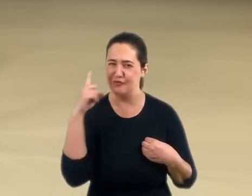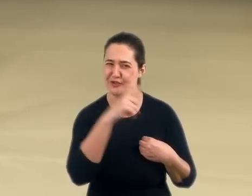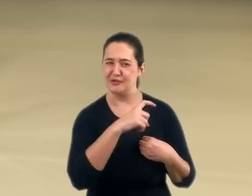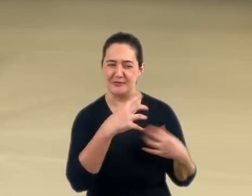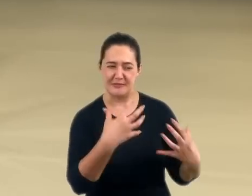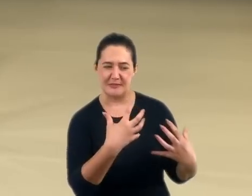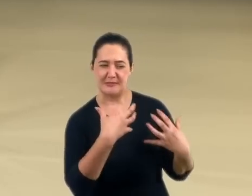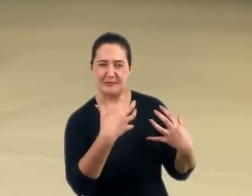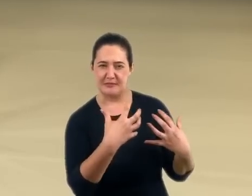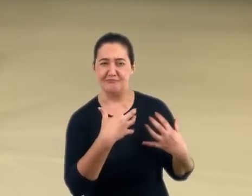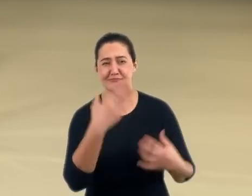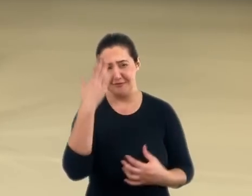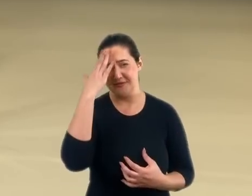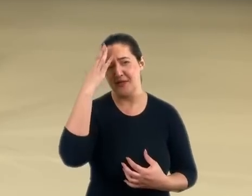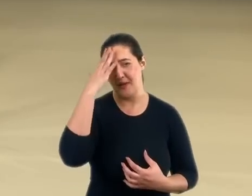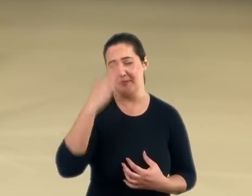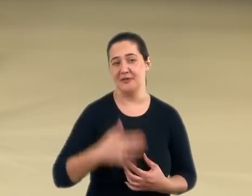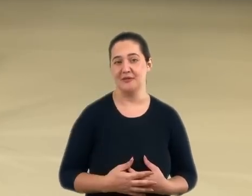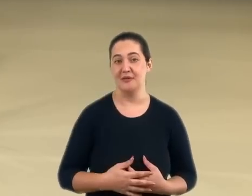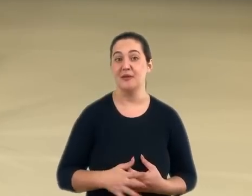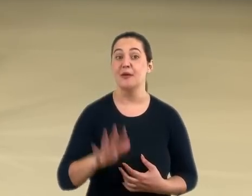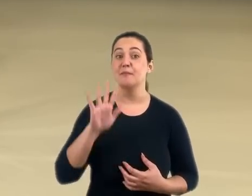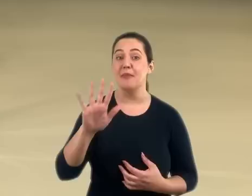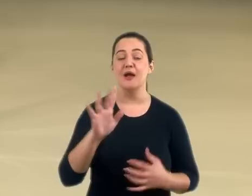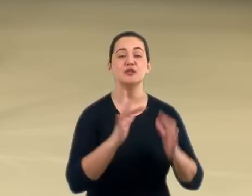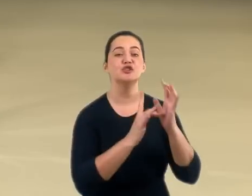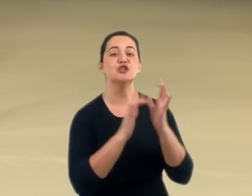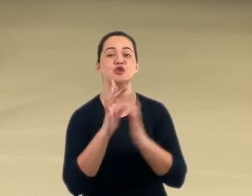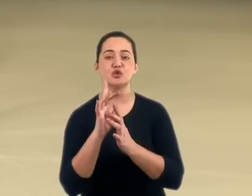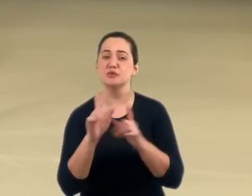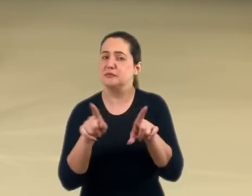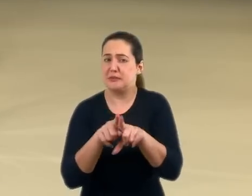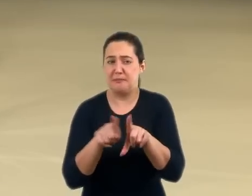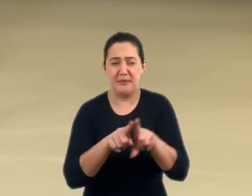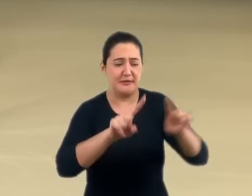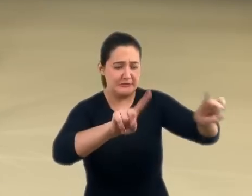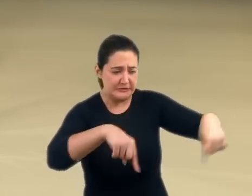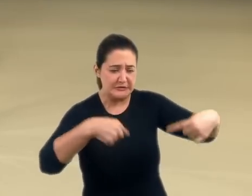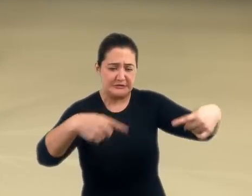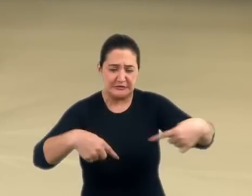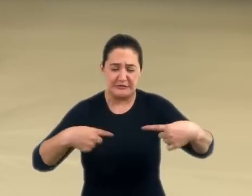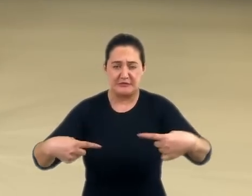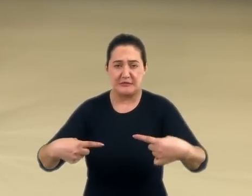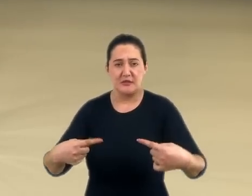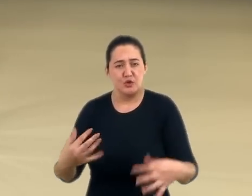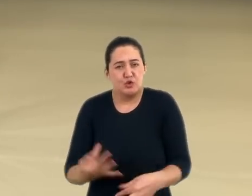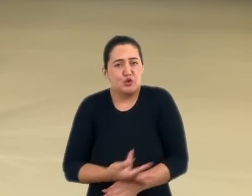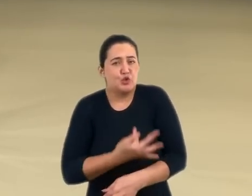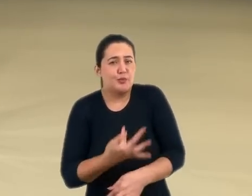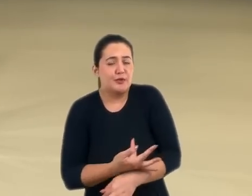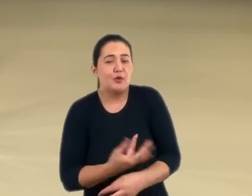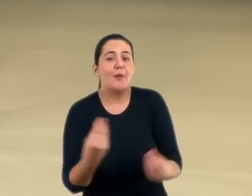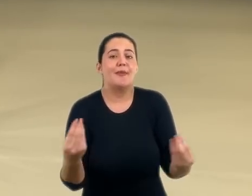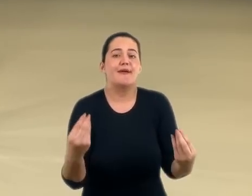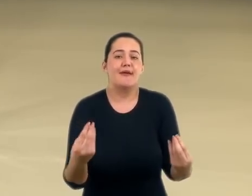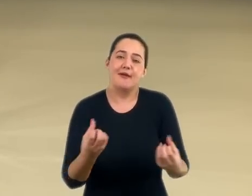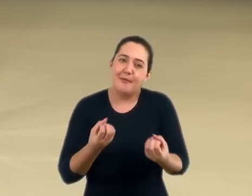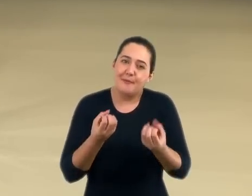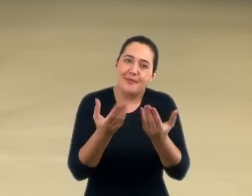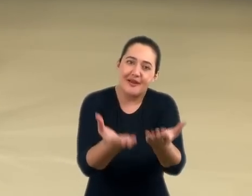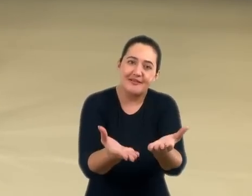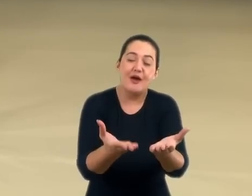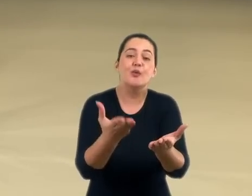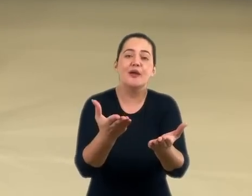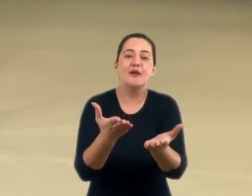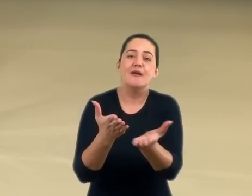difíceis para você lidar com eles, mas Ele suportou tentações difíceis para abrir o caminho do céu para você. Mesmo